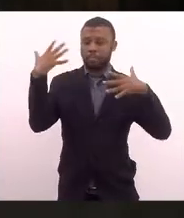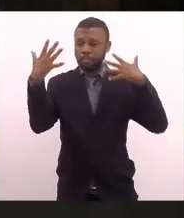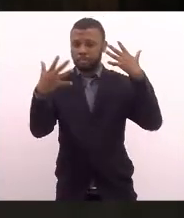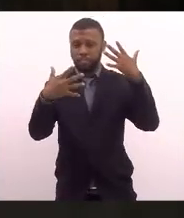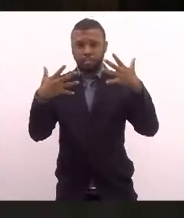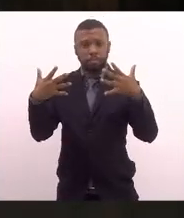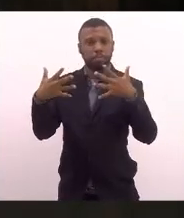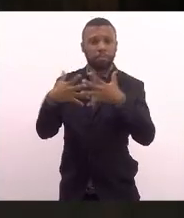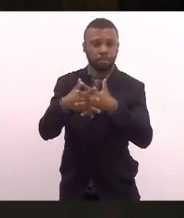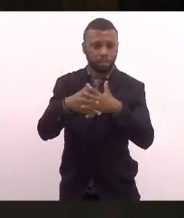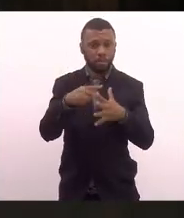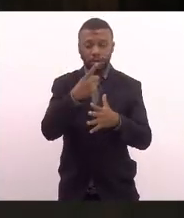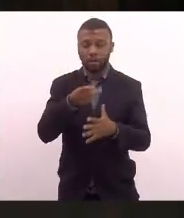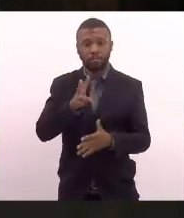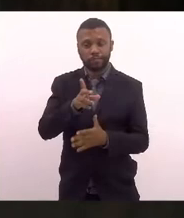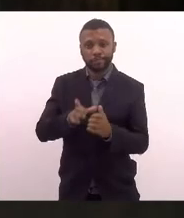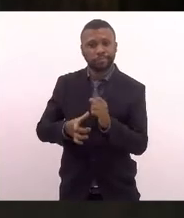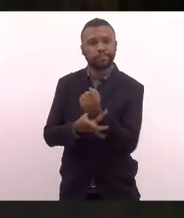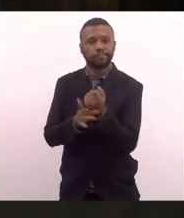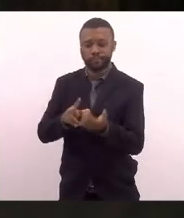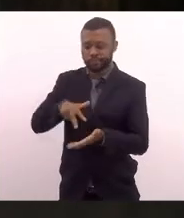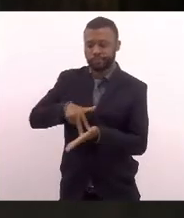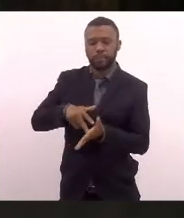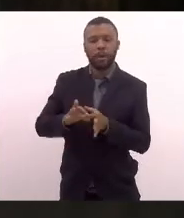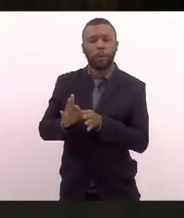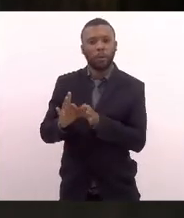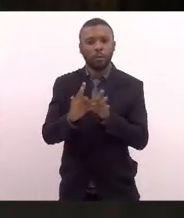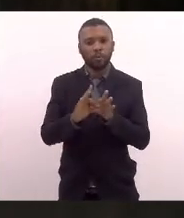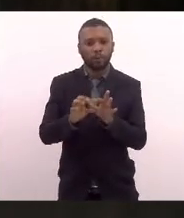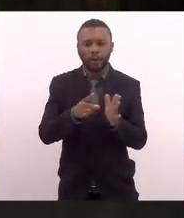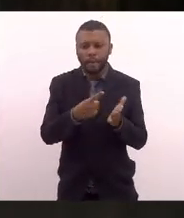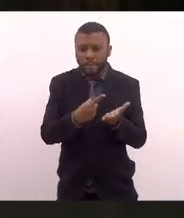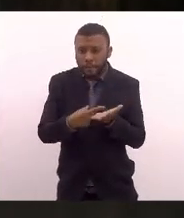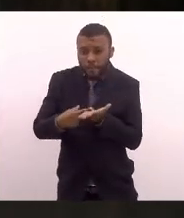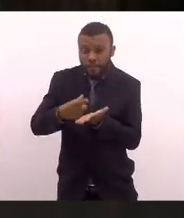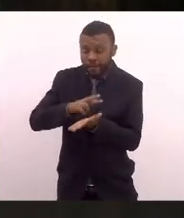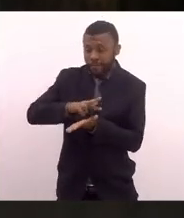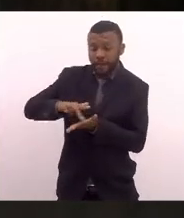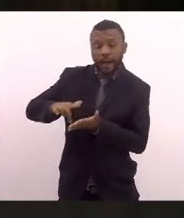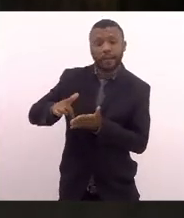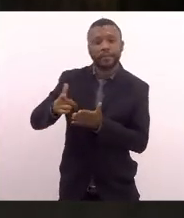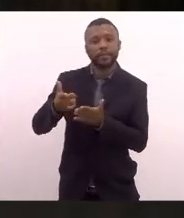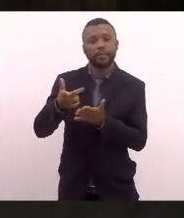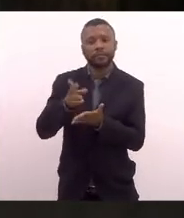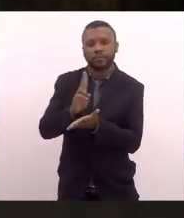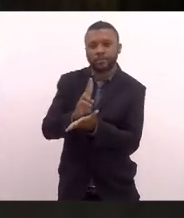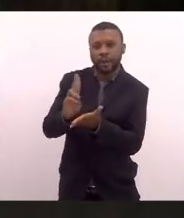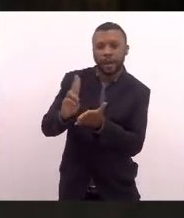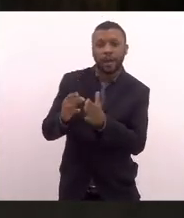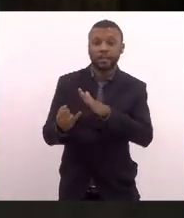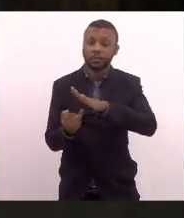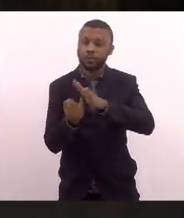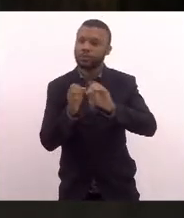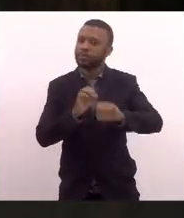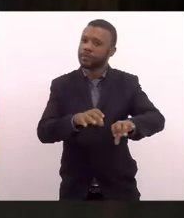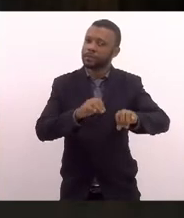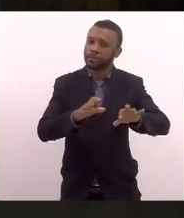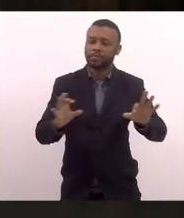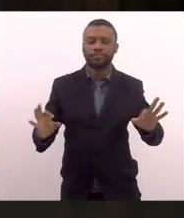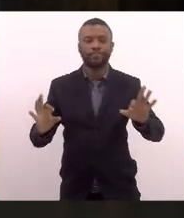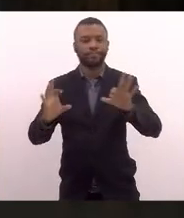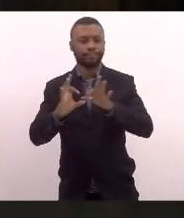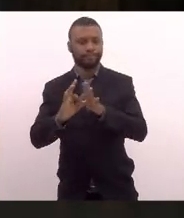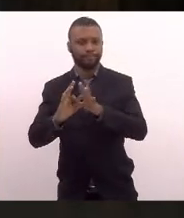nos unir. Vi muitas instituições de ensino se unirem às instituições de saúde no sentido